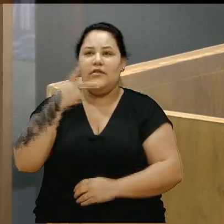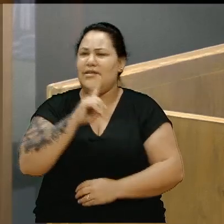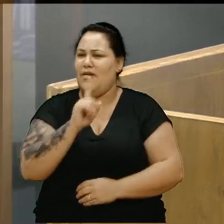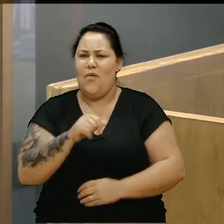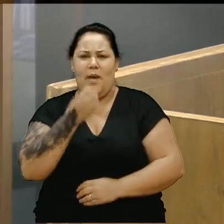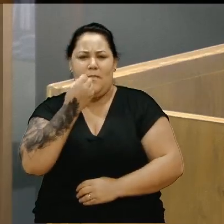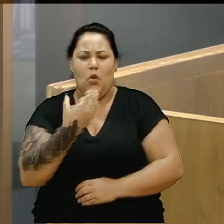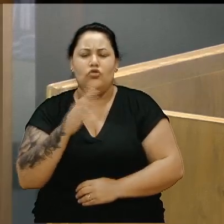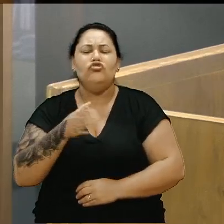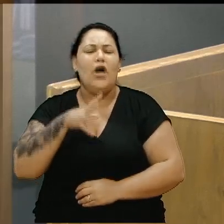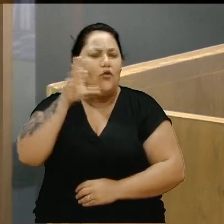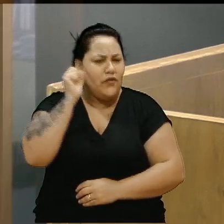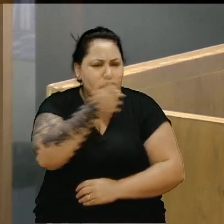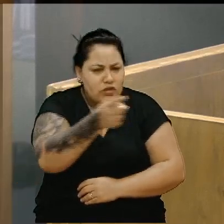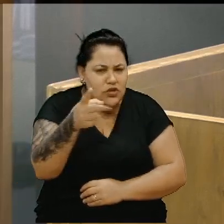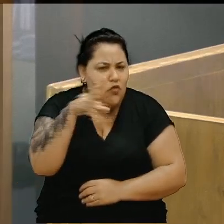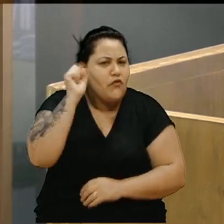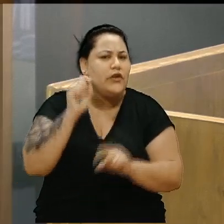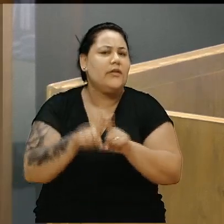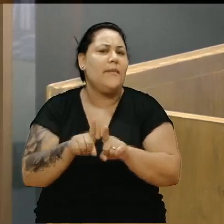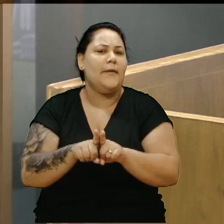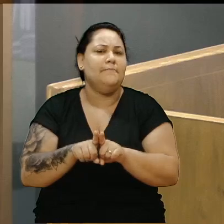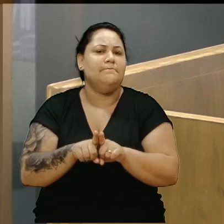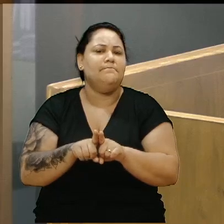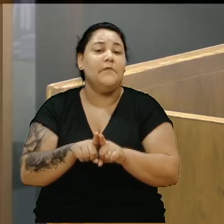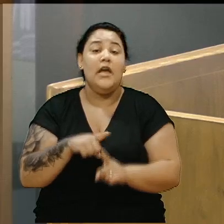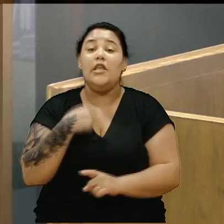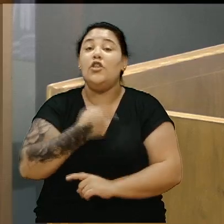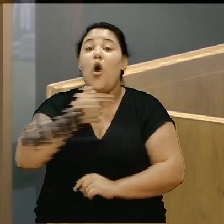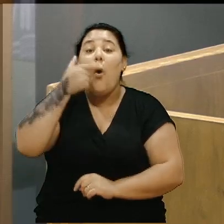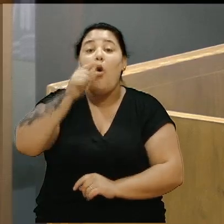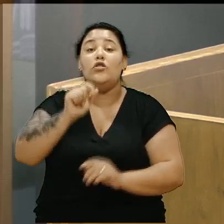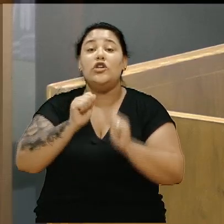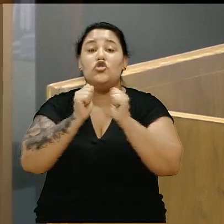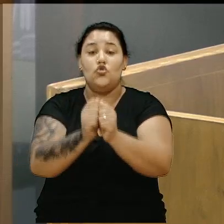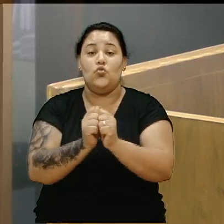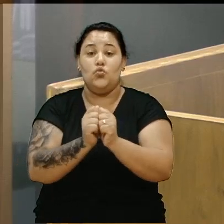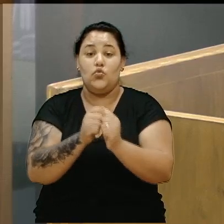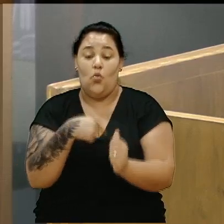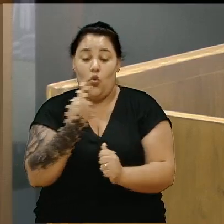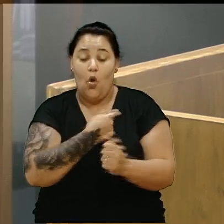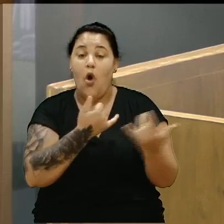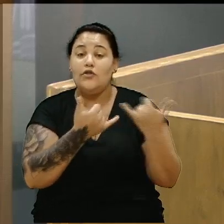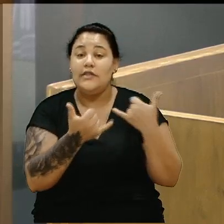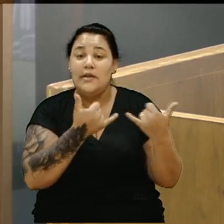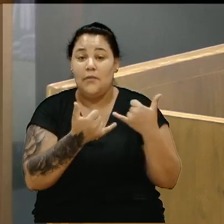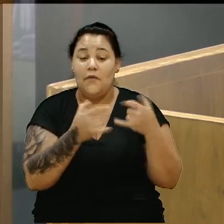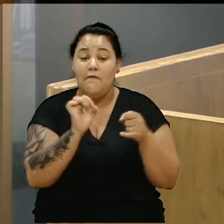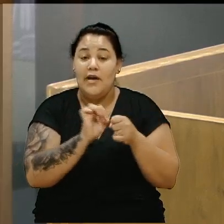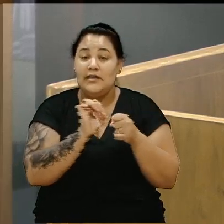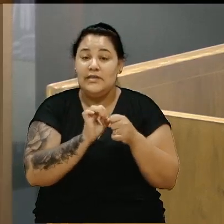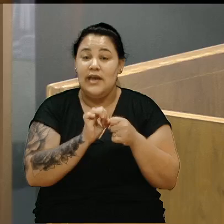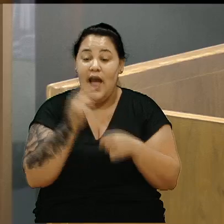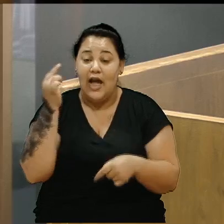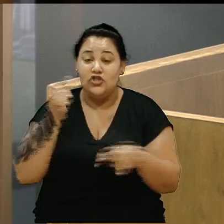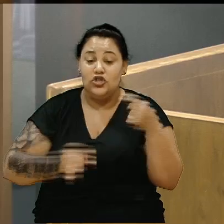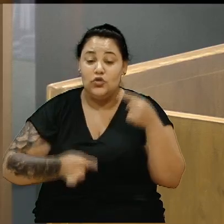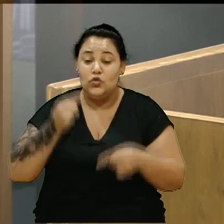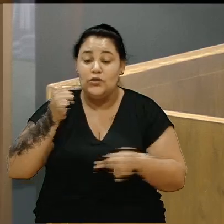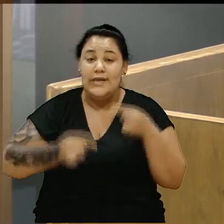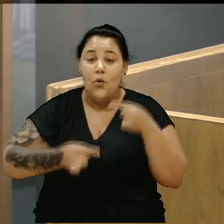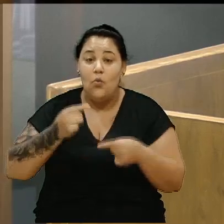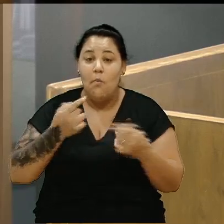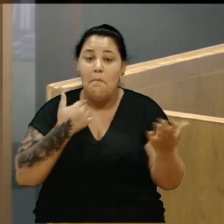isso eu escutei, os senhores escutaram, que nós consigamos, através do nosso exemplo, fazer com que os debates aqui sejam